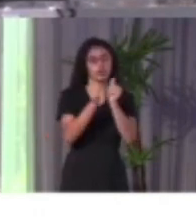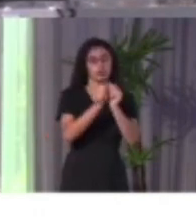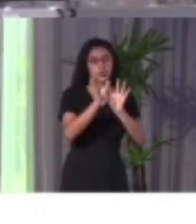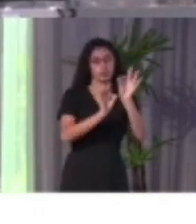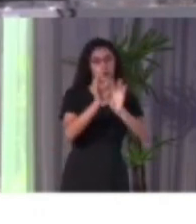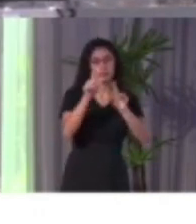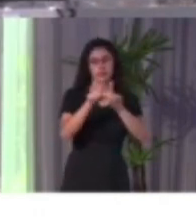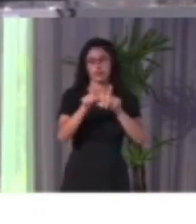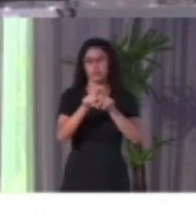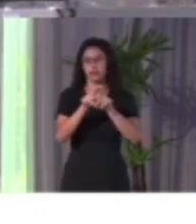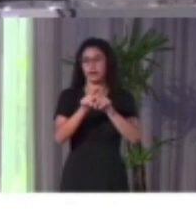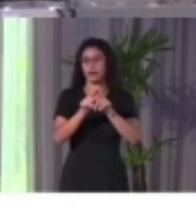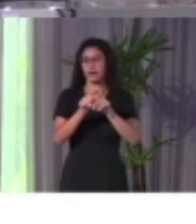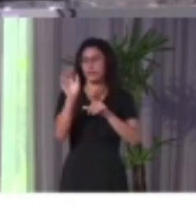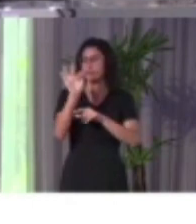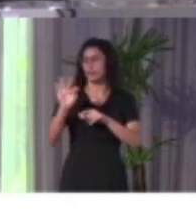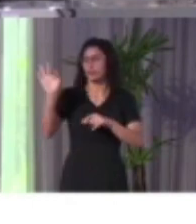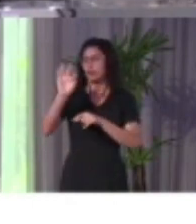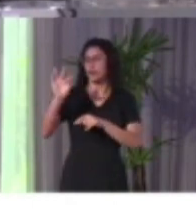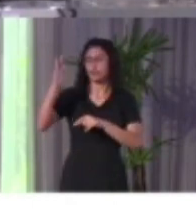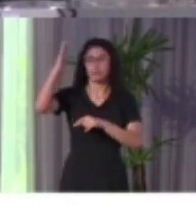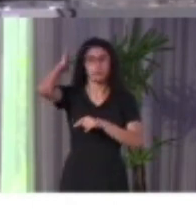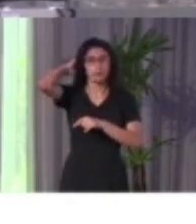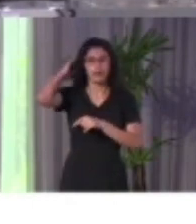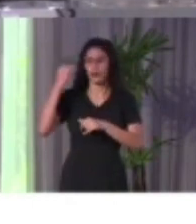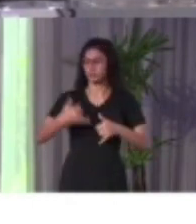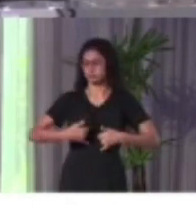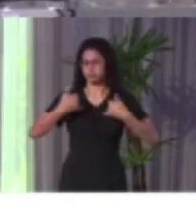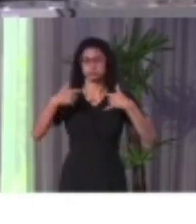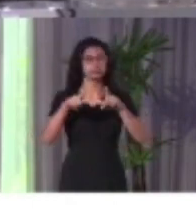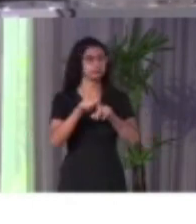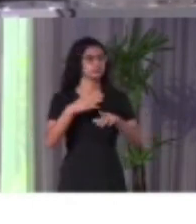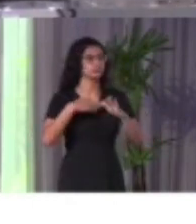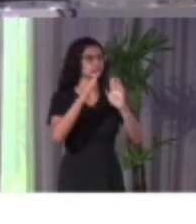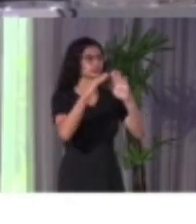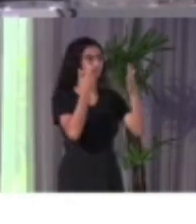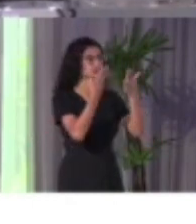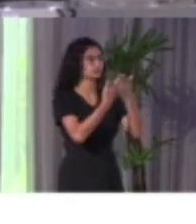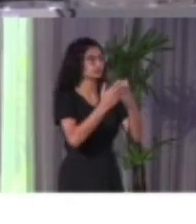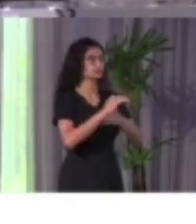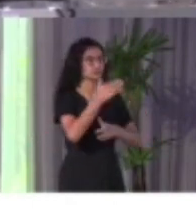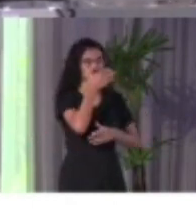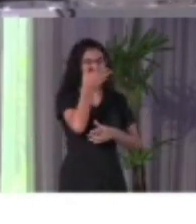Ciências Farmacêuticas da Universidade Federal do Paraná, com muito orgulho, na minha escola.